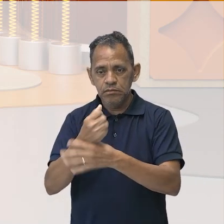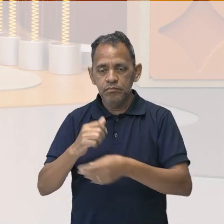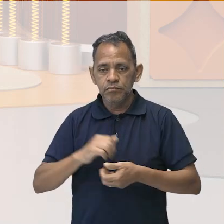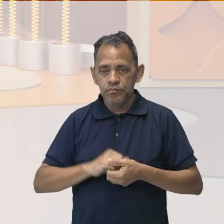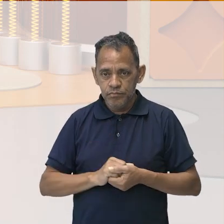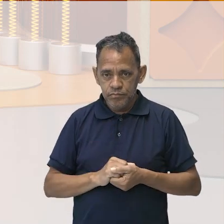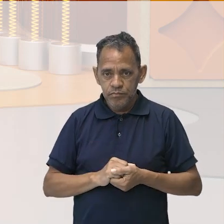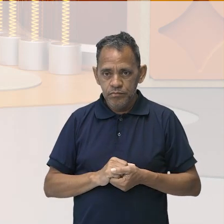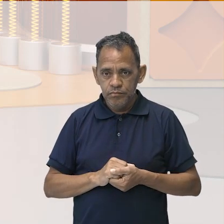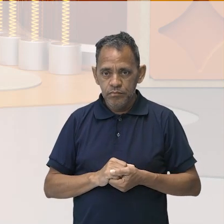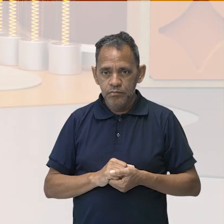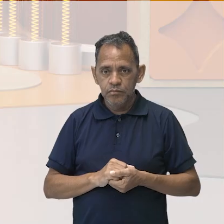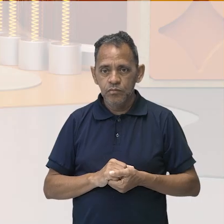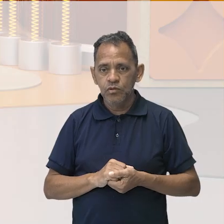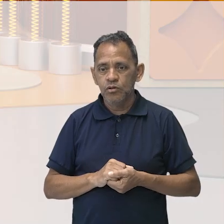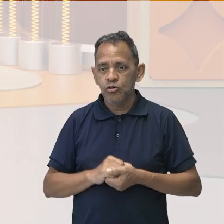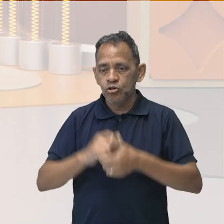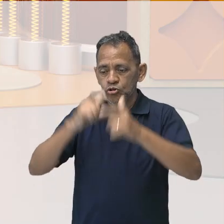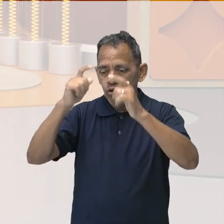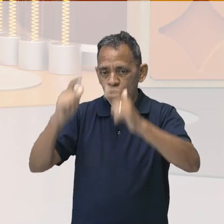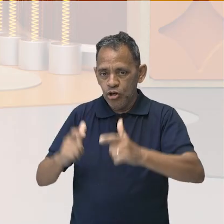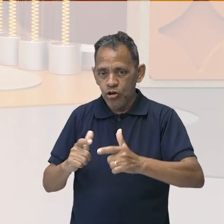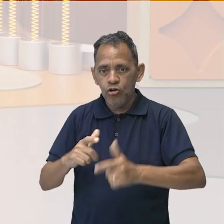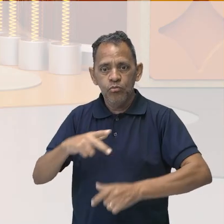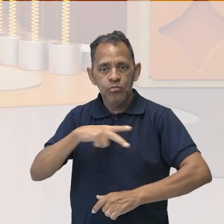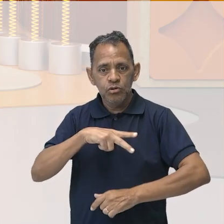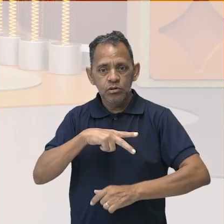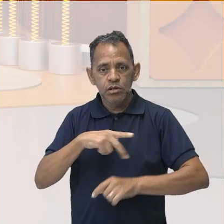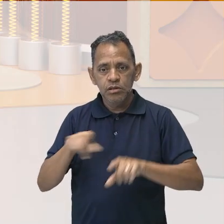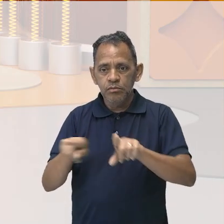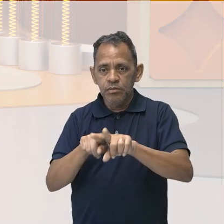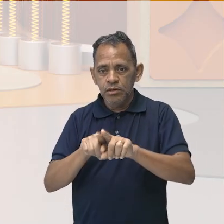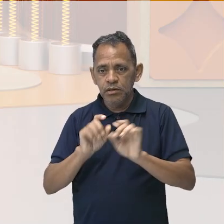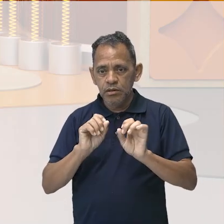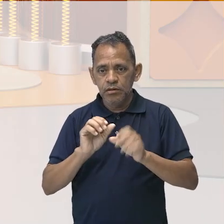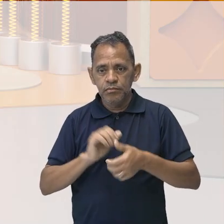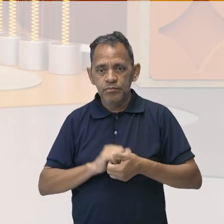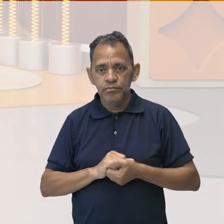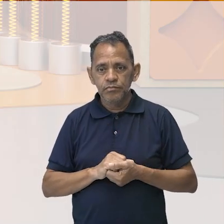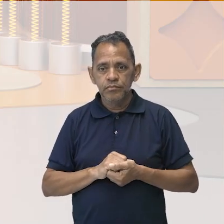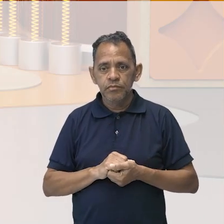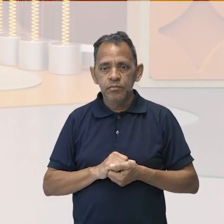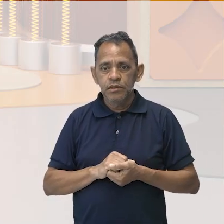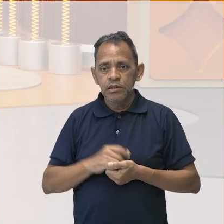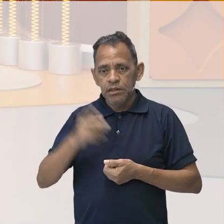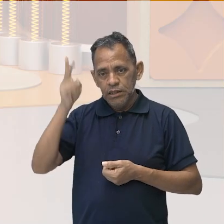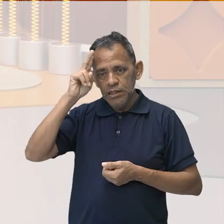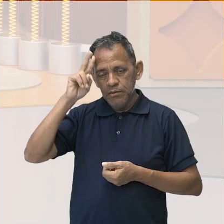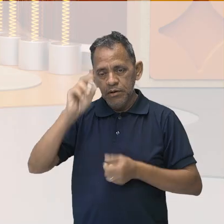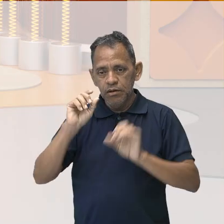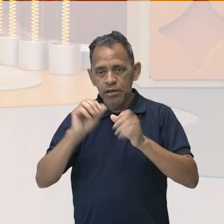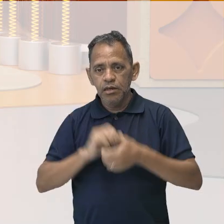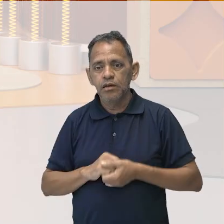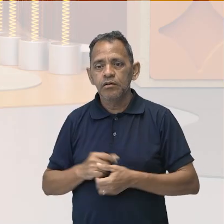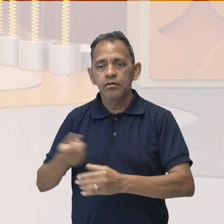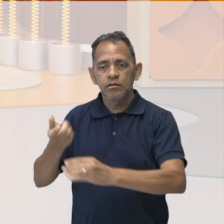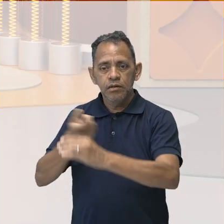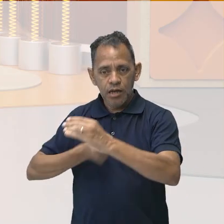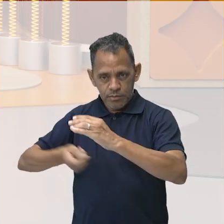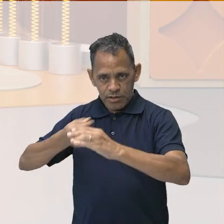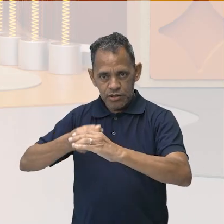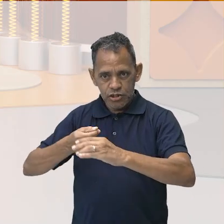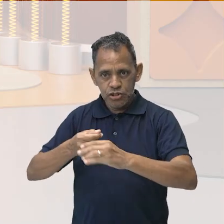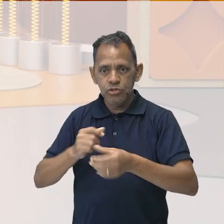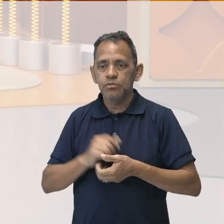proteção, o quê? A propriedade privada. Lembrando que quando a gente fala de capitalismo, lembra logo da propriedade privada,